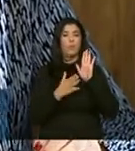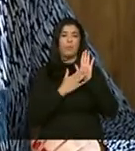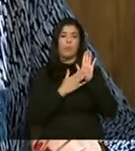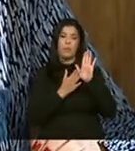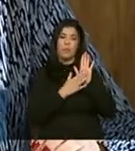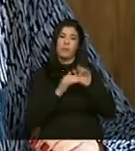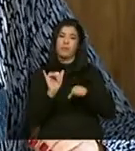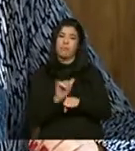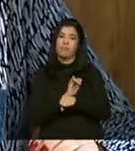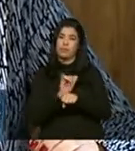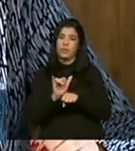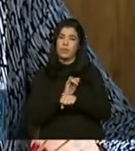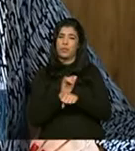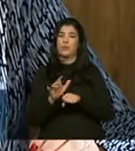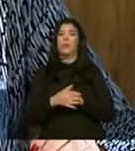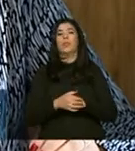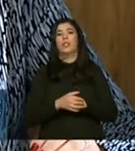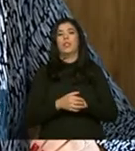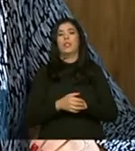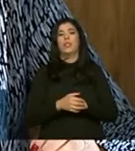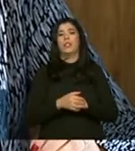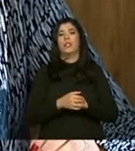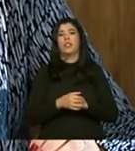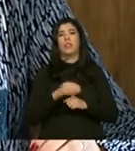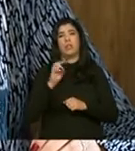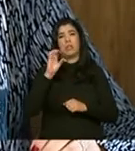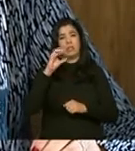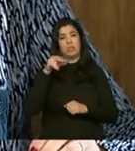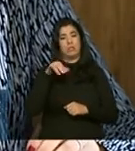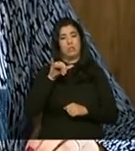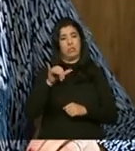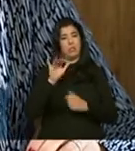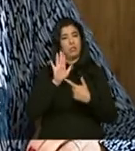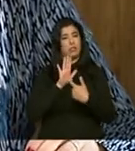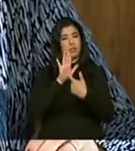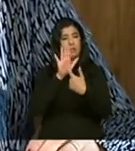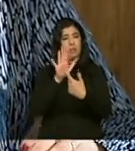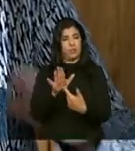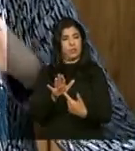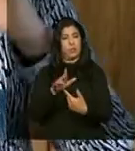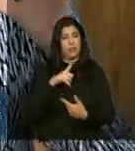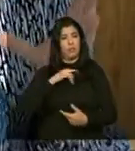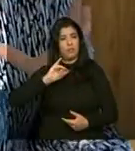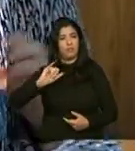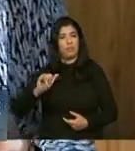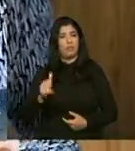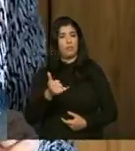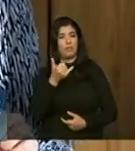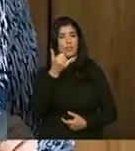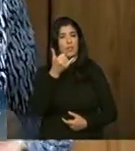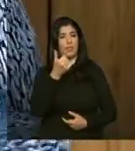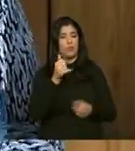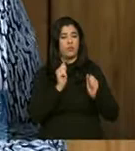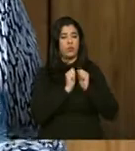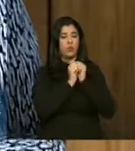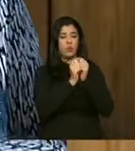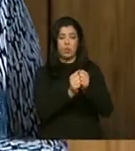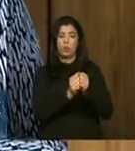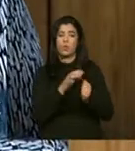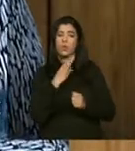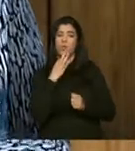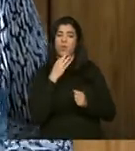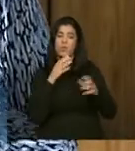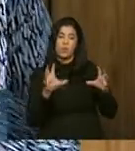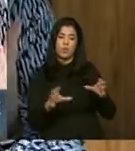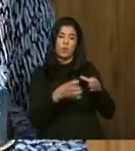infraestrutura apresentadas pela CNI. Eu também tive a oportunidade de estar com o senhor para conhecer o conjunto das